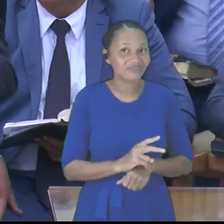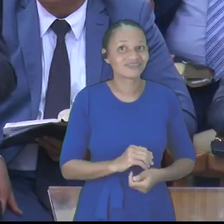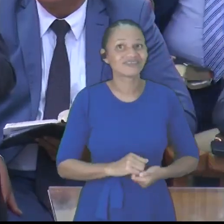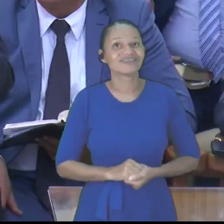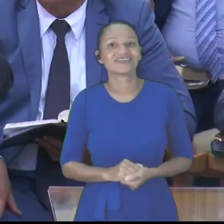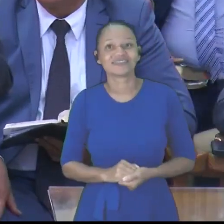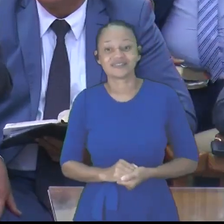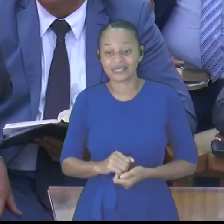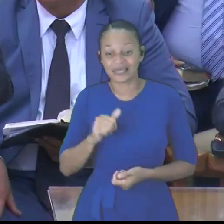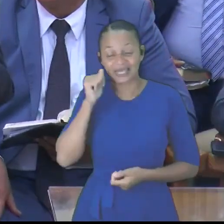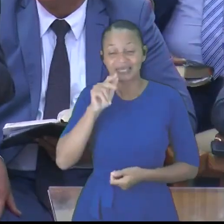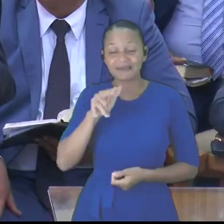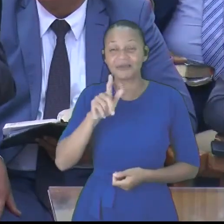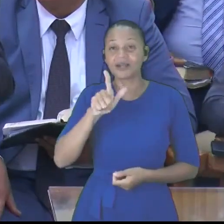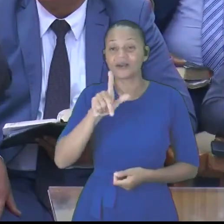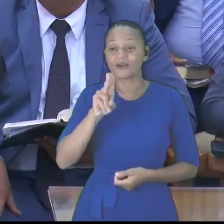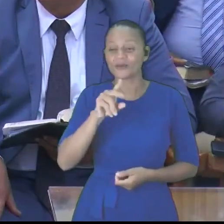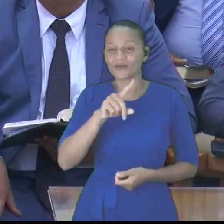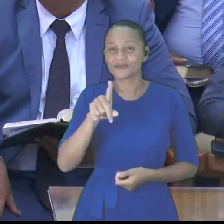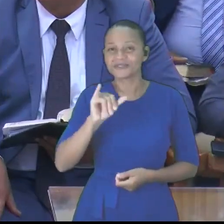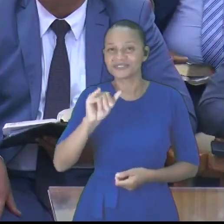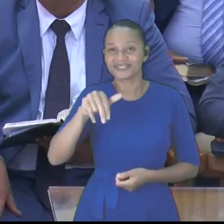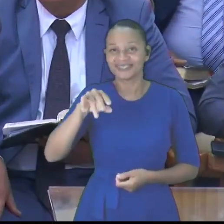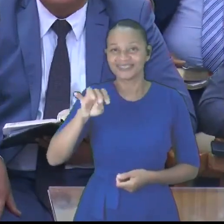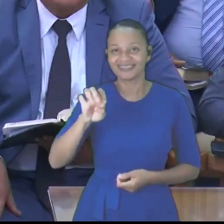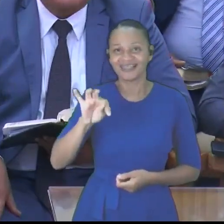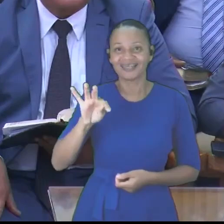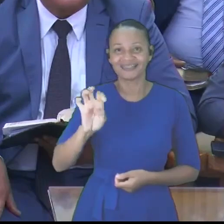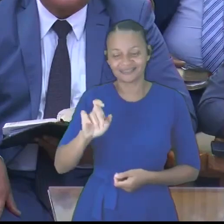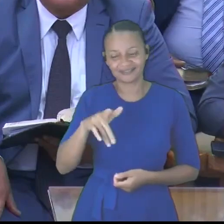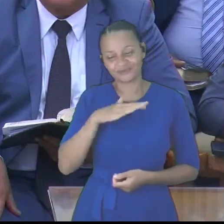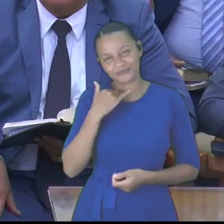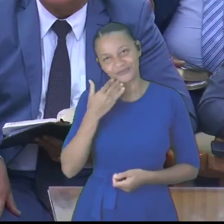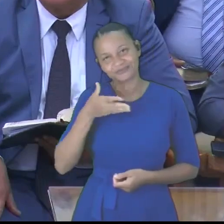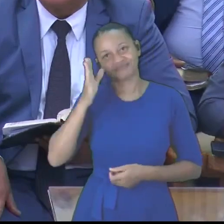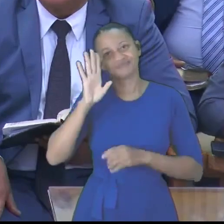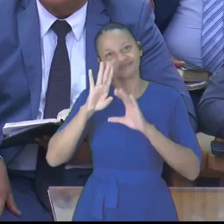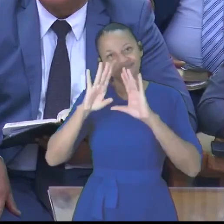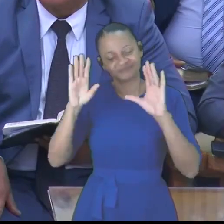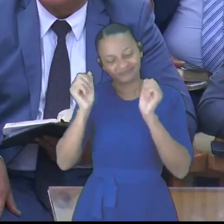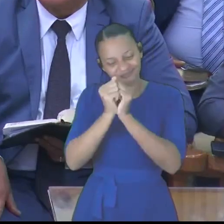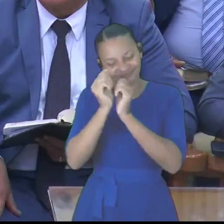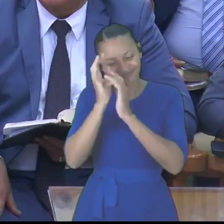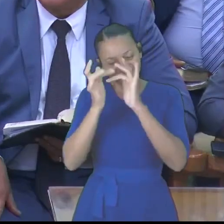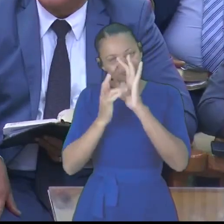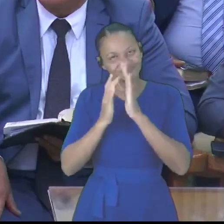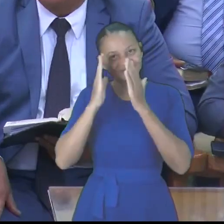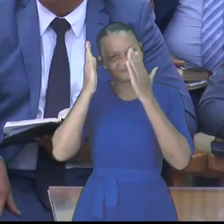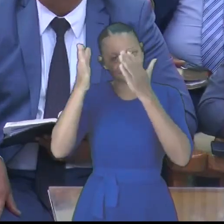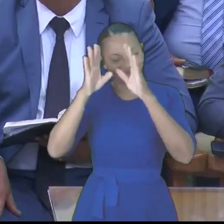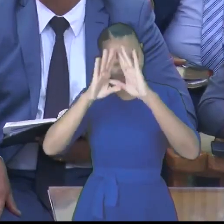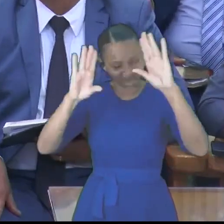Irmã Luzinete, lembrei o nome dela. Já dorme no Senhor, já estão com Jesus no paraíso.